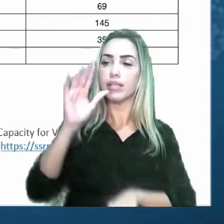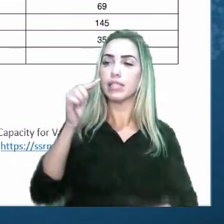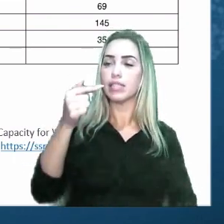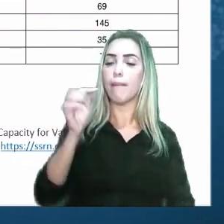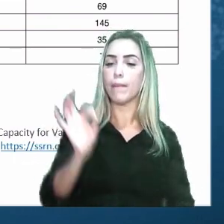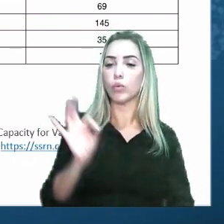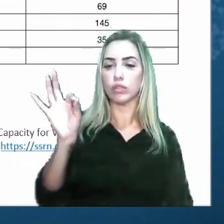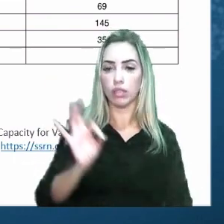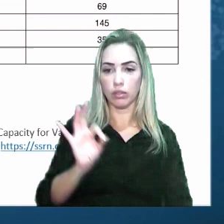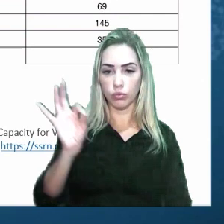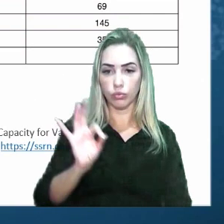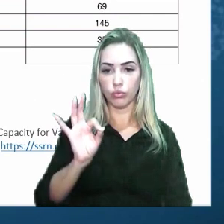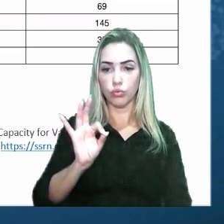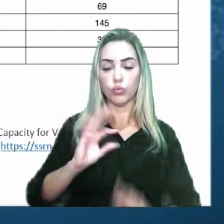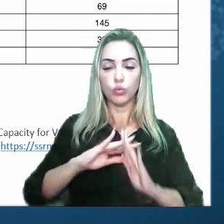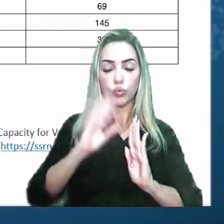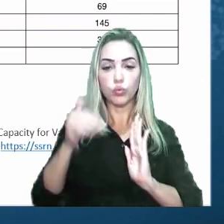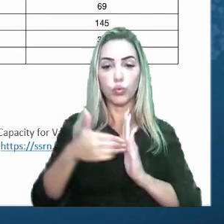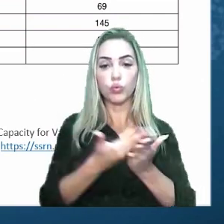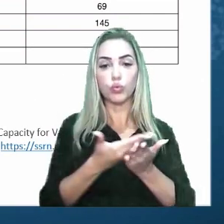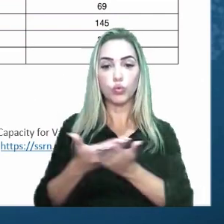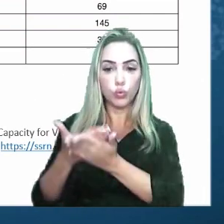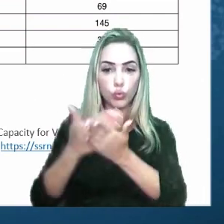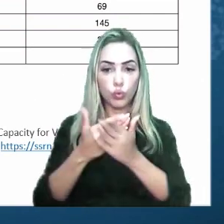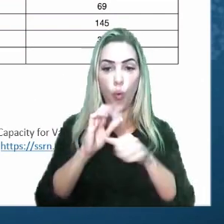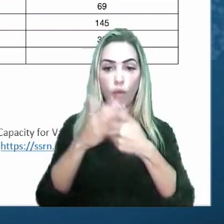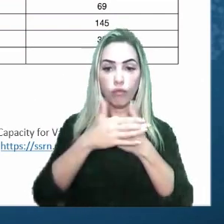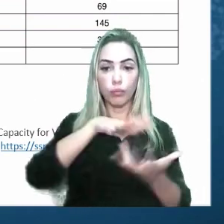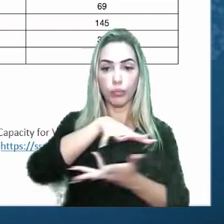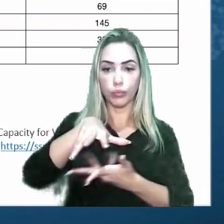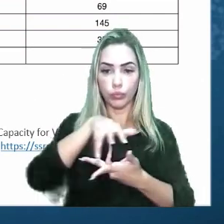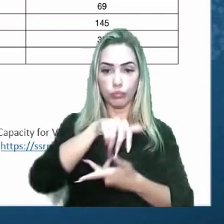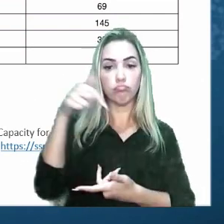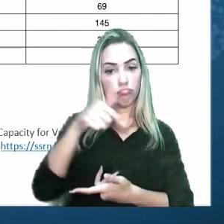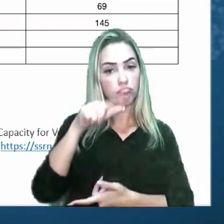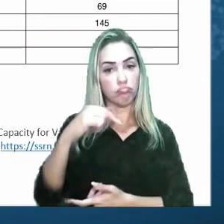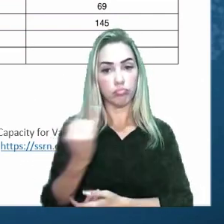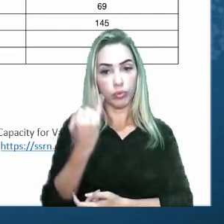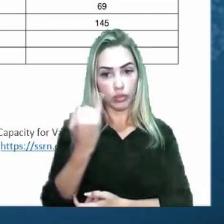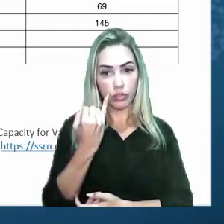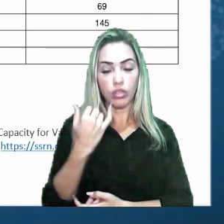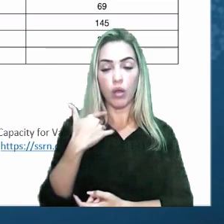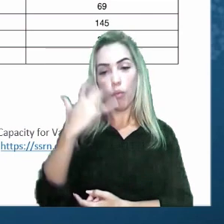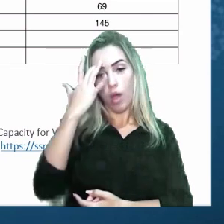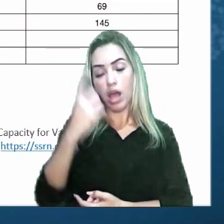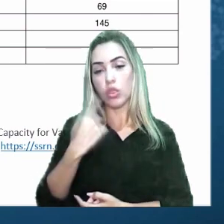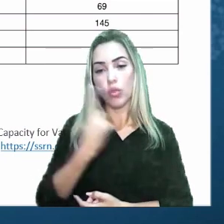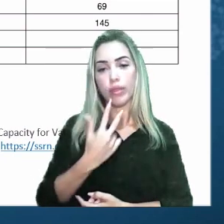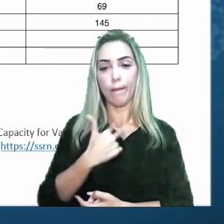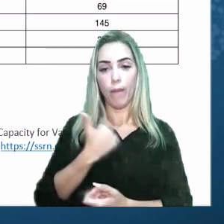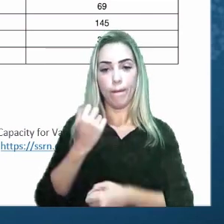7% dentre todos os estudos de Covid a nível mundial. Isso é bastante importante. Eu acho que nós não podemos parar